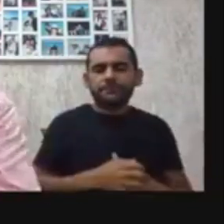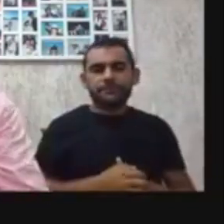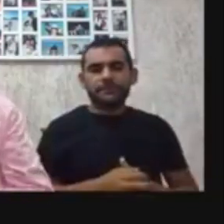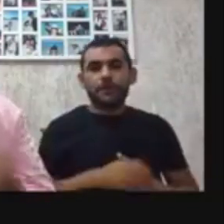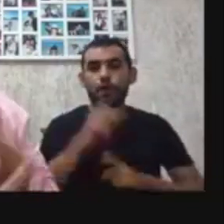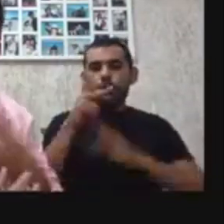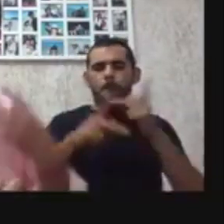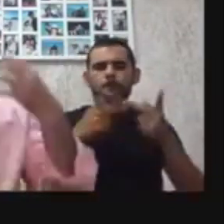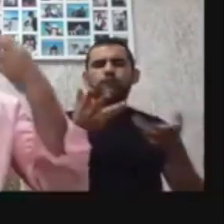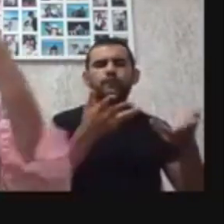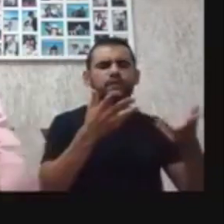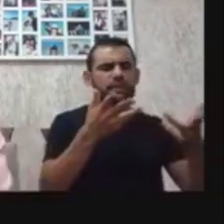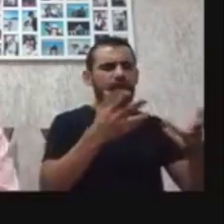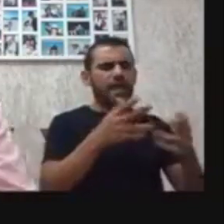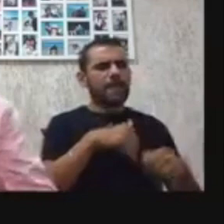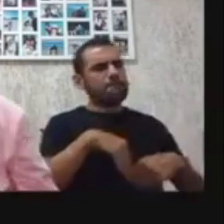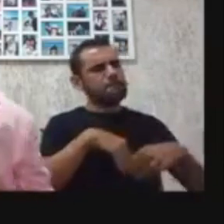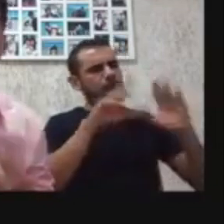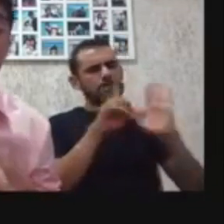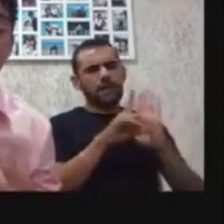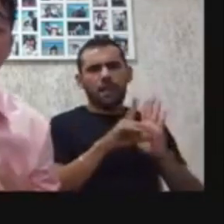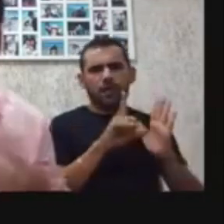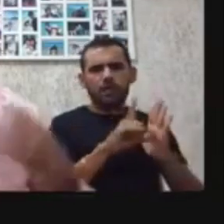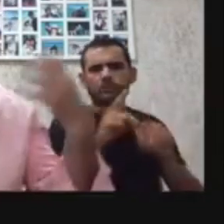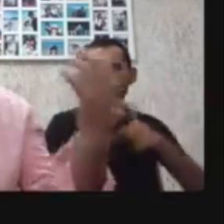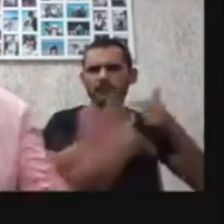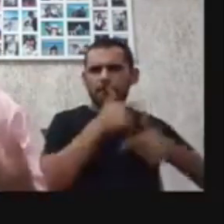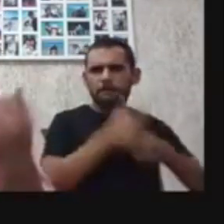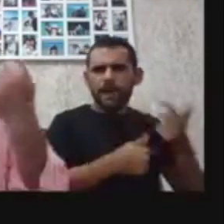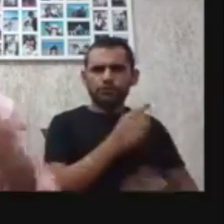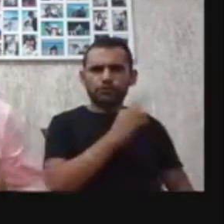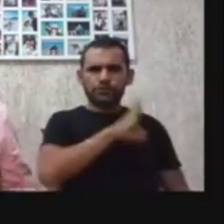fomentar o comércio, a geração de emprego, de renda nossa.